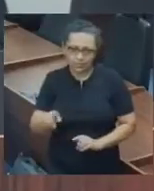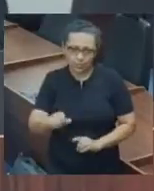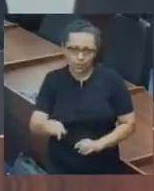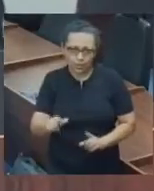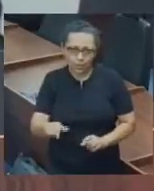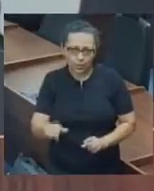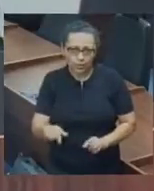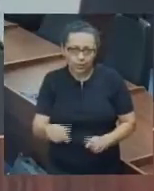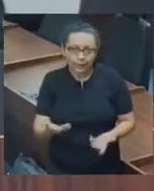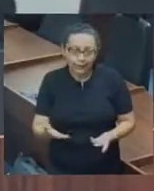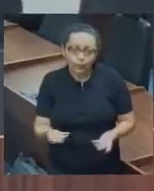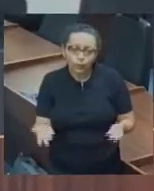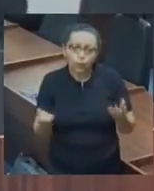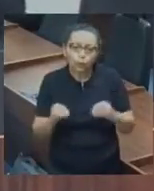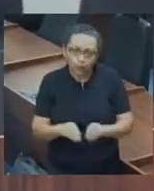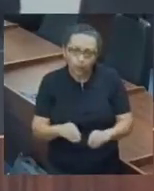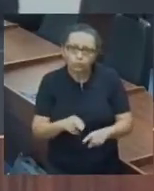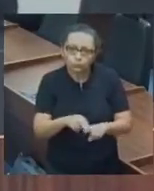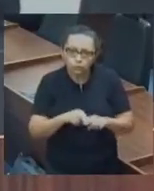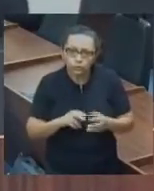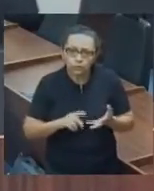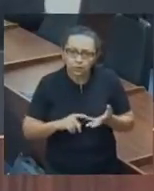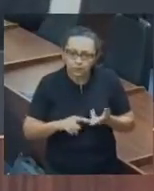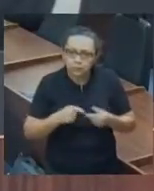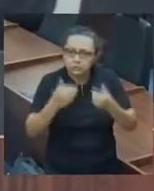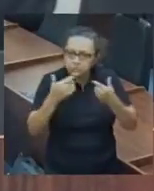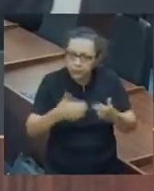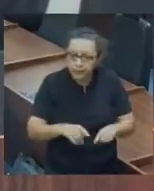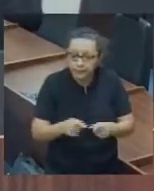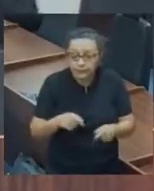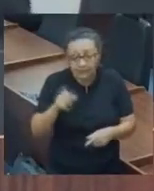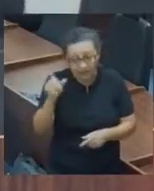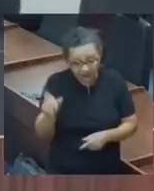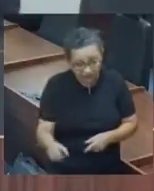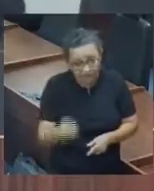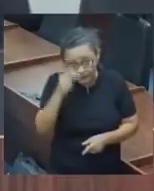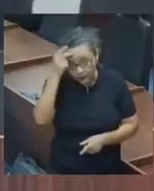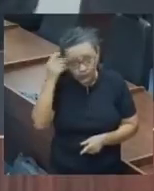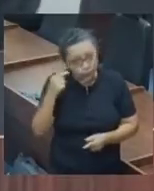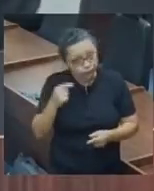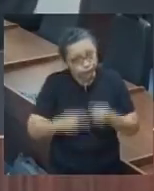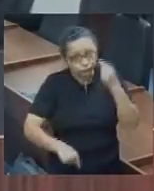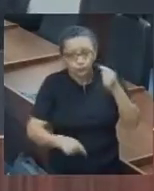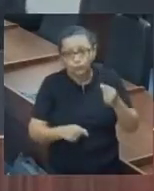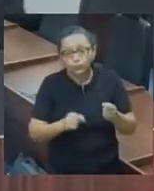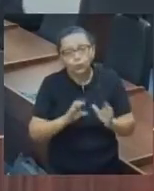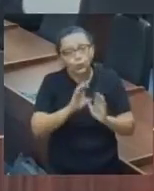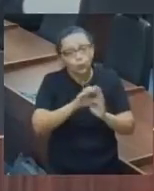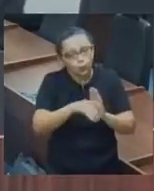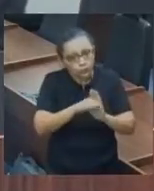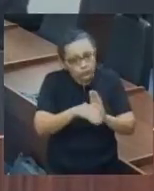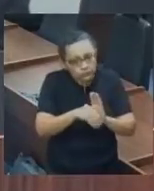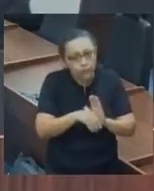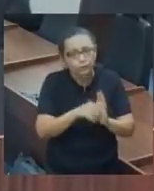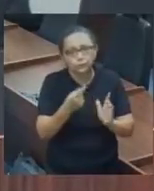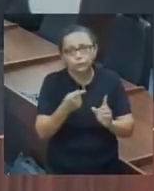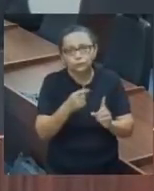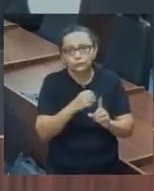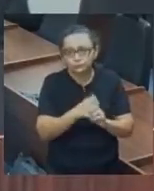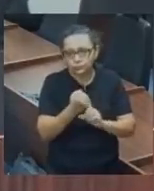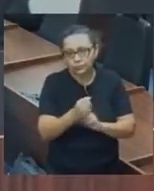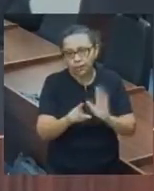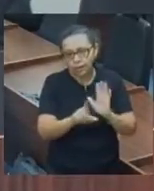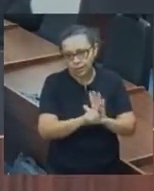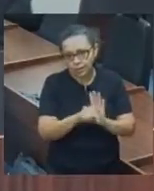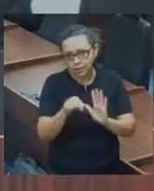coloquei os motivos mas elas não se enquadram nesse conceito sociológico da lei